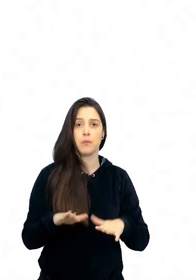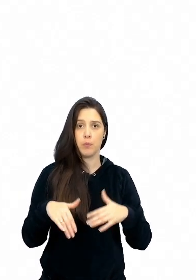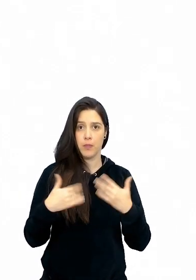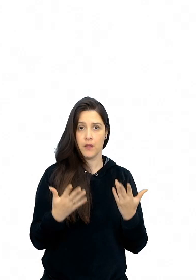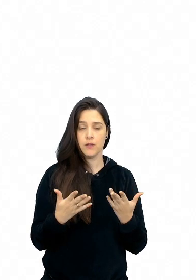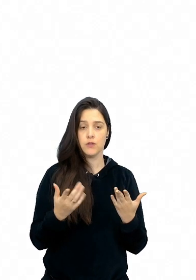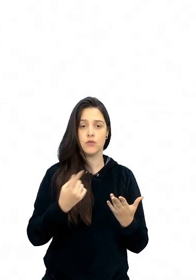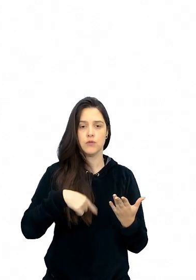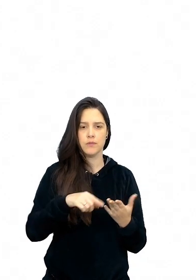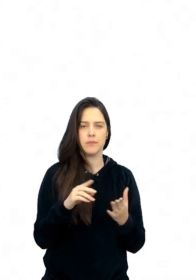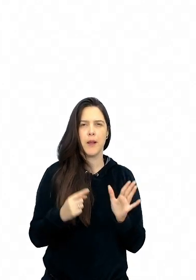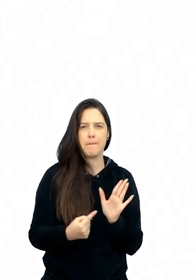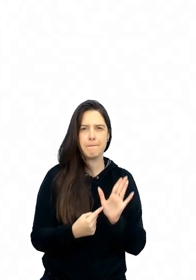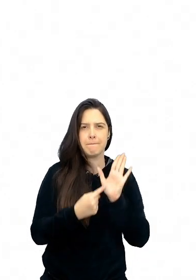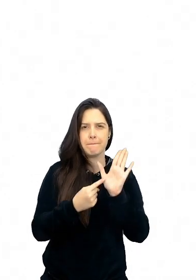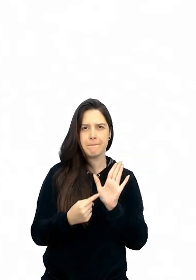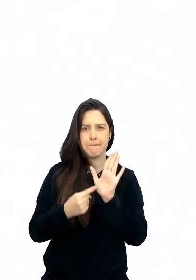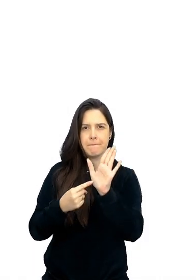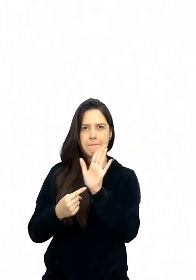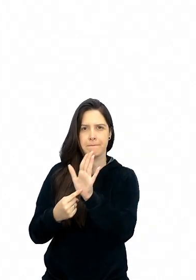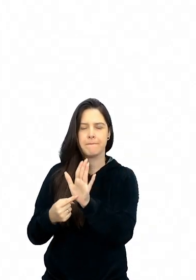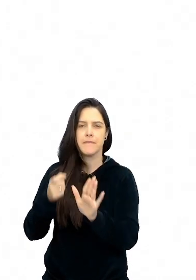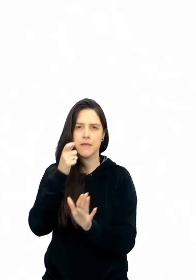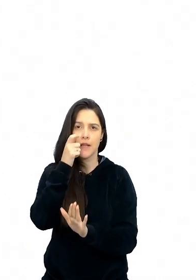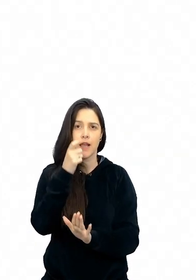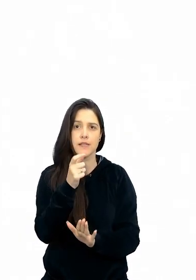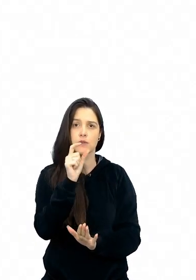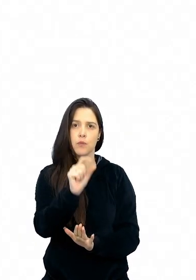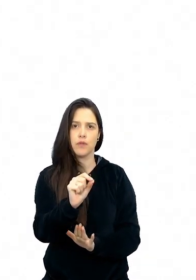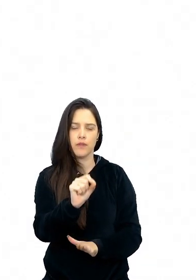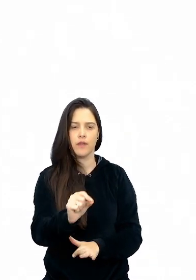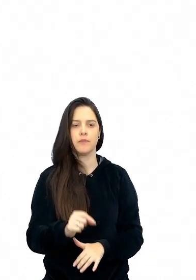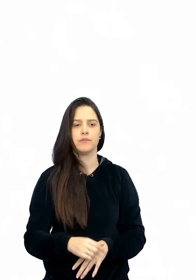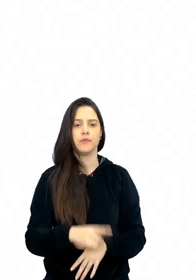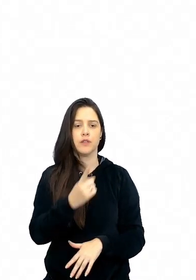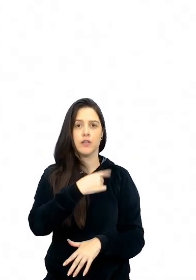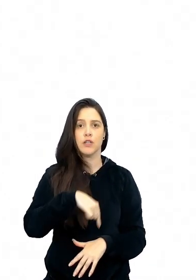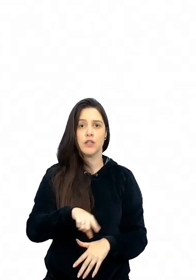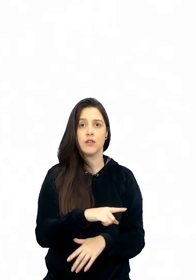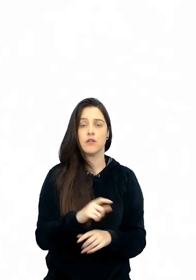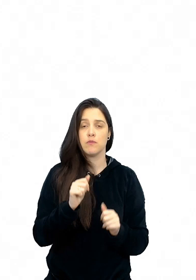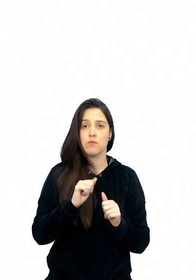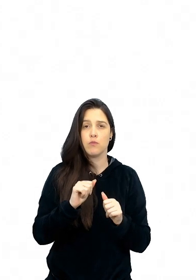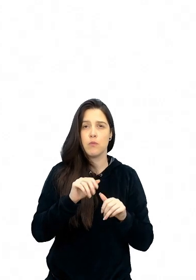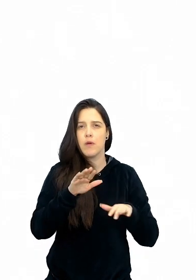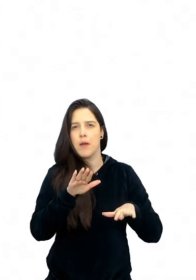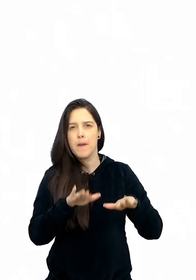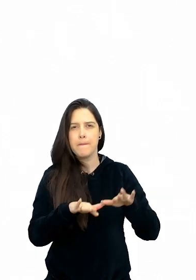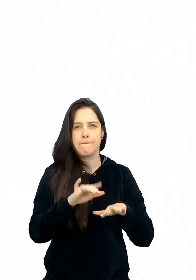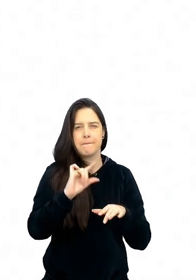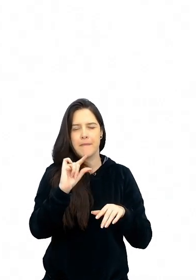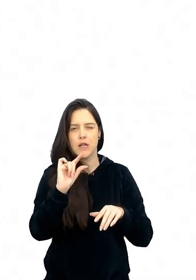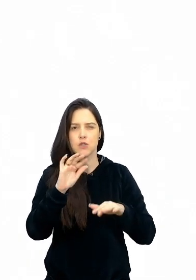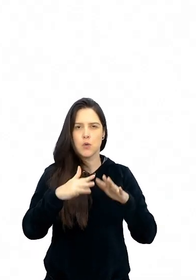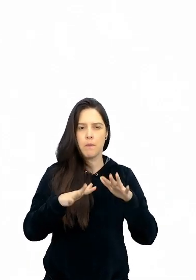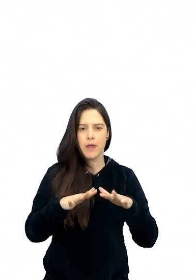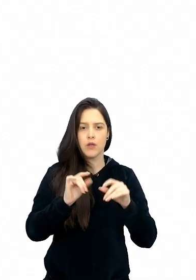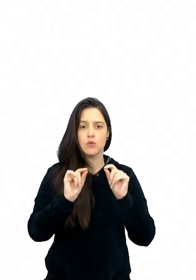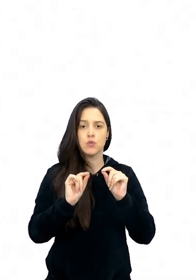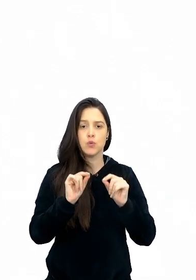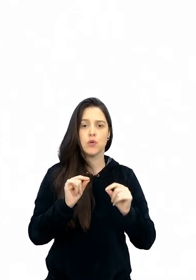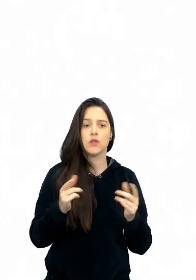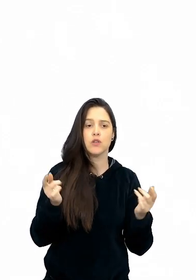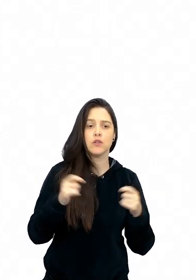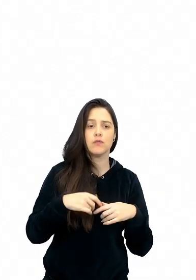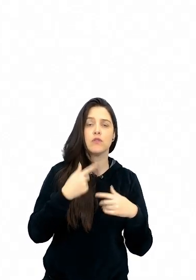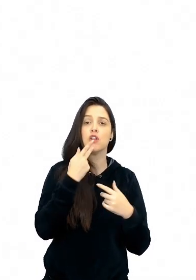Então, para mostrar aqui, né, para a gente ter uma vista, assim, abrangente